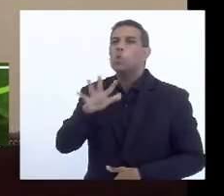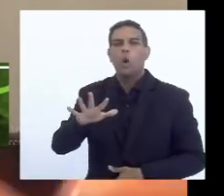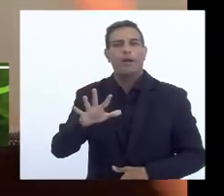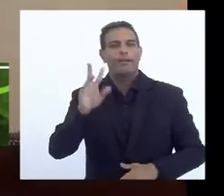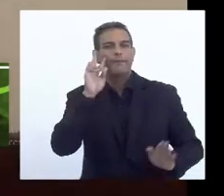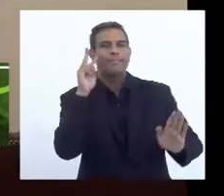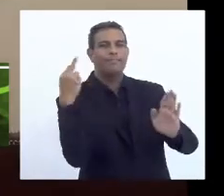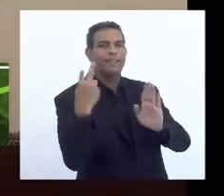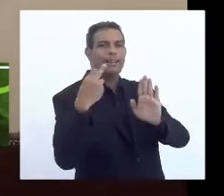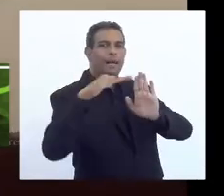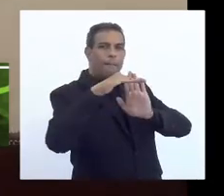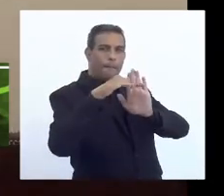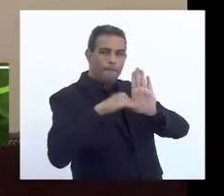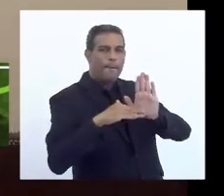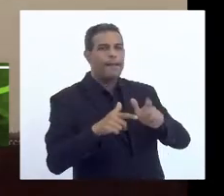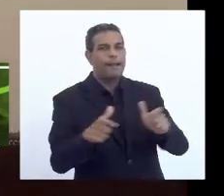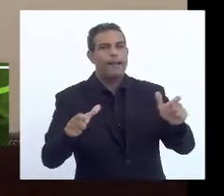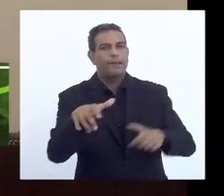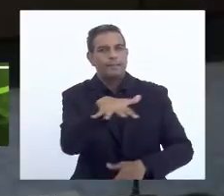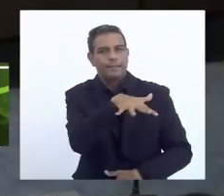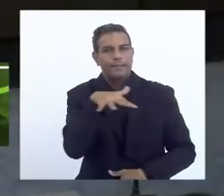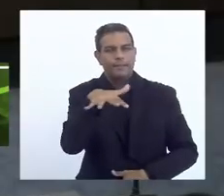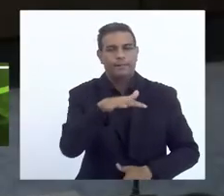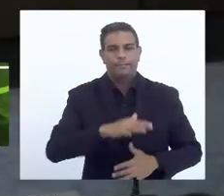que é absolutamente abrangente.